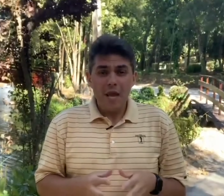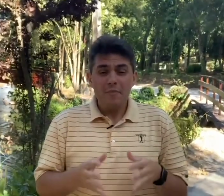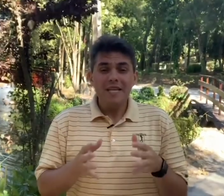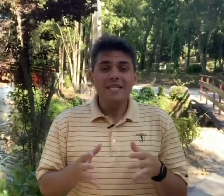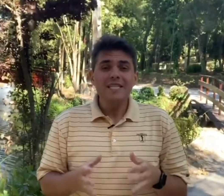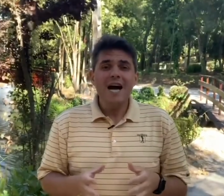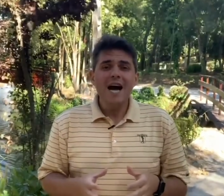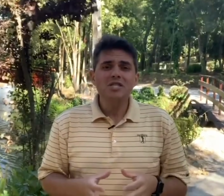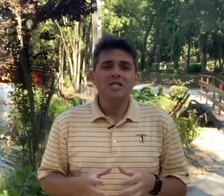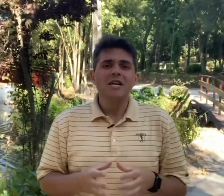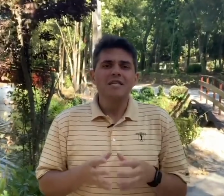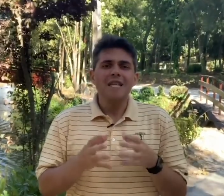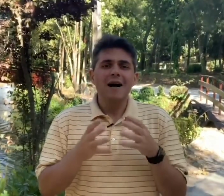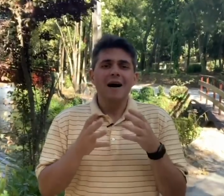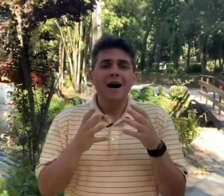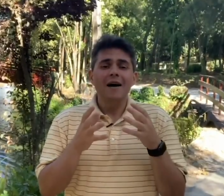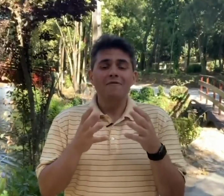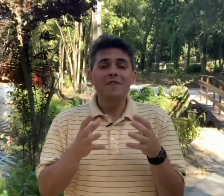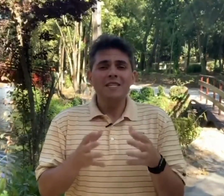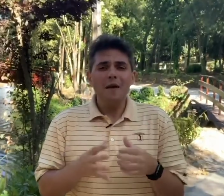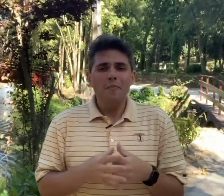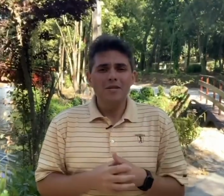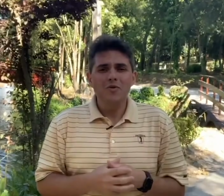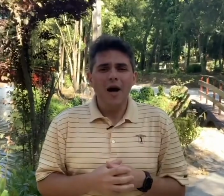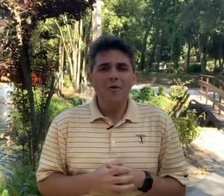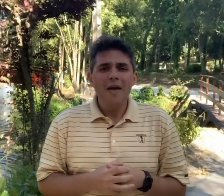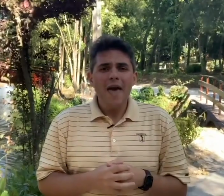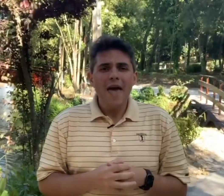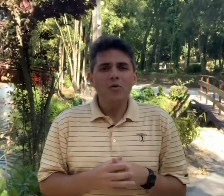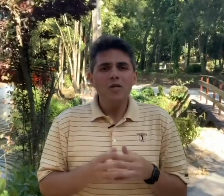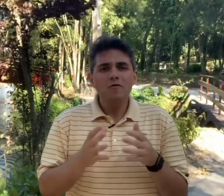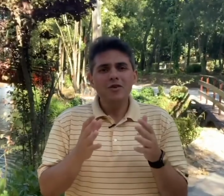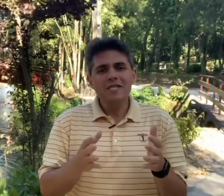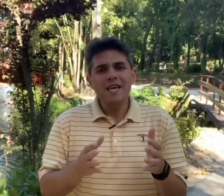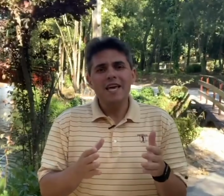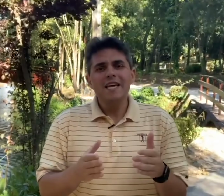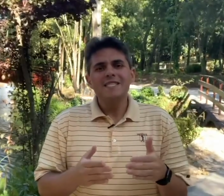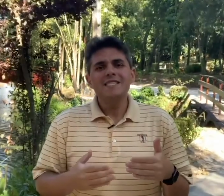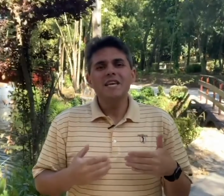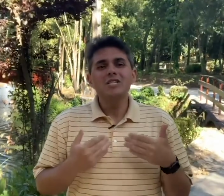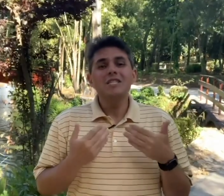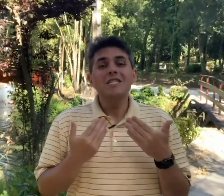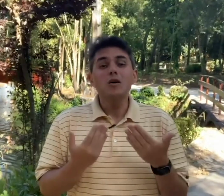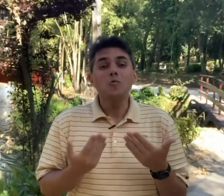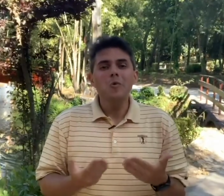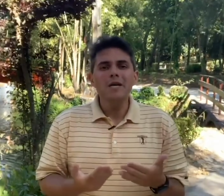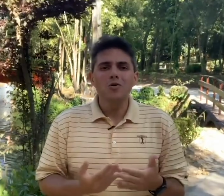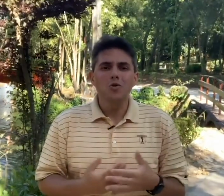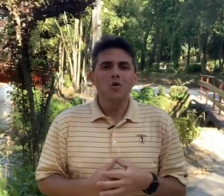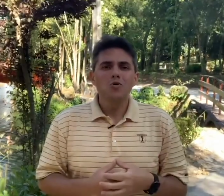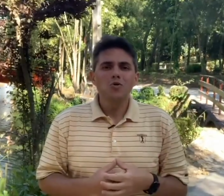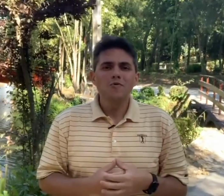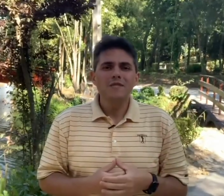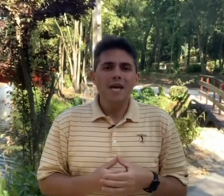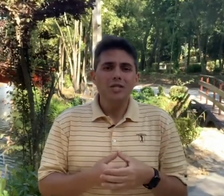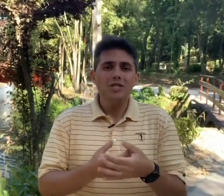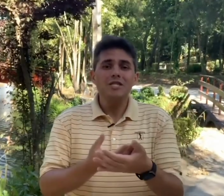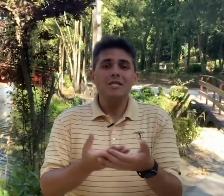confiança. Benignidade na vida pastoral é quando você se sente tranquilo